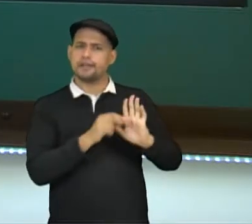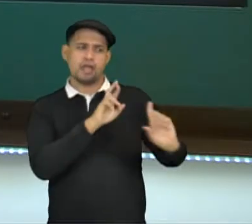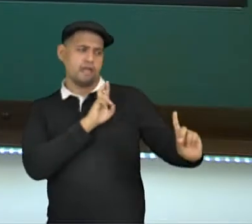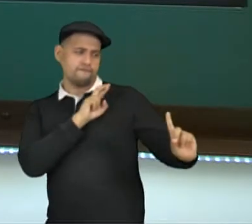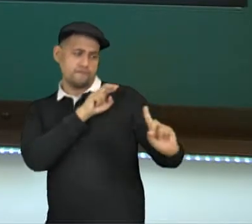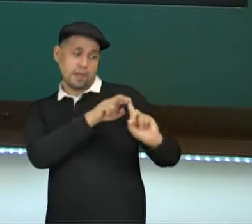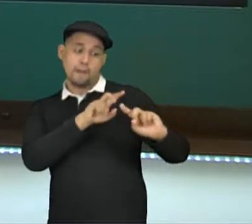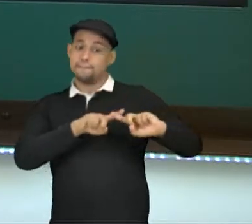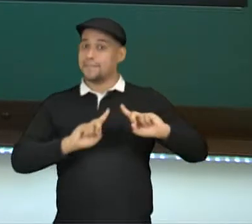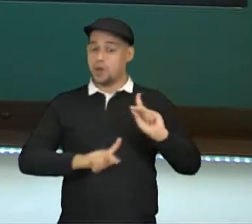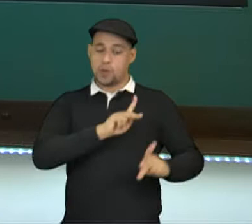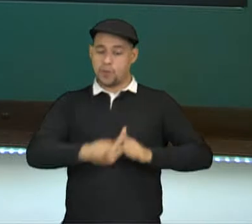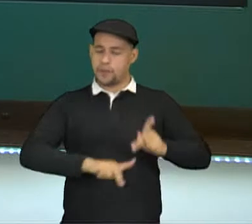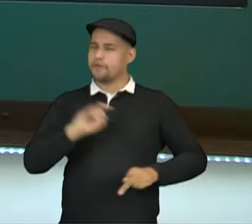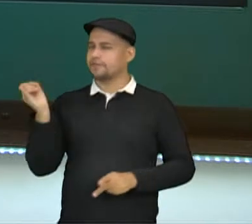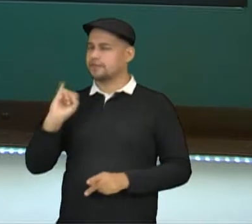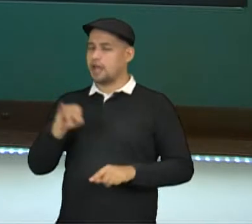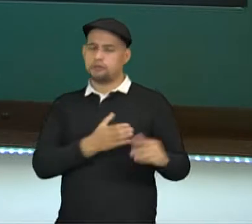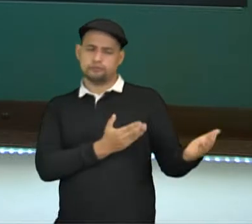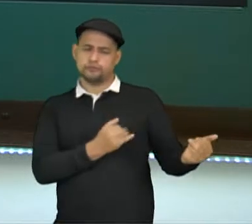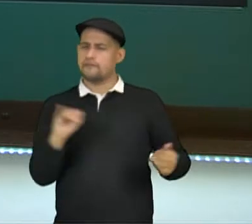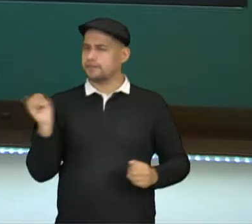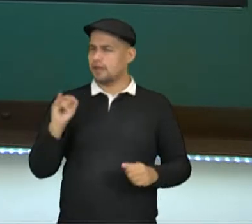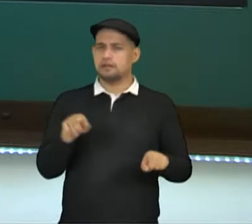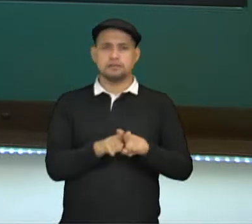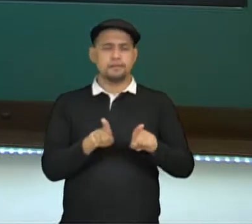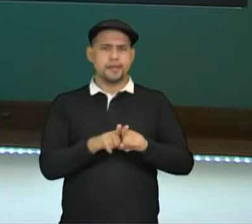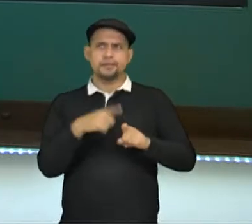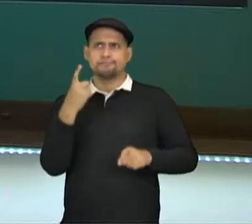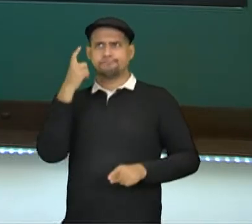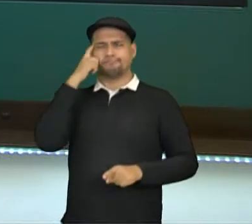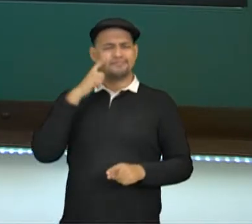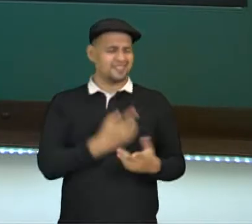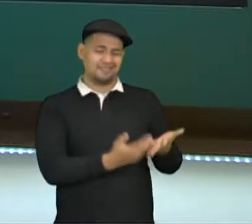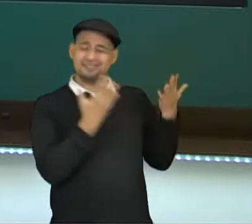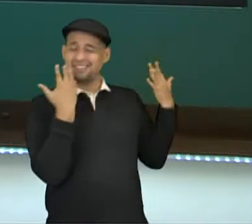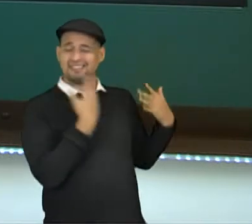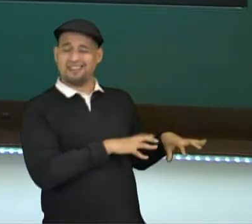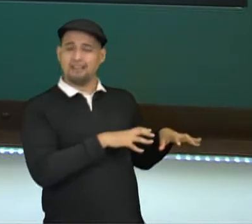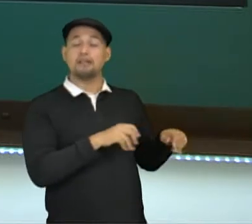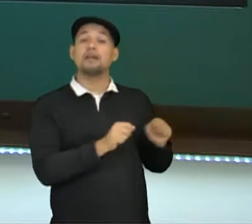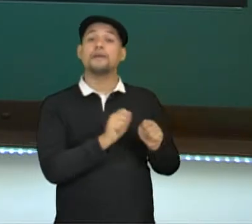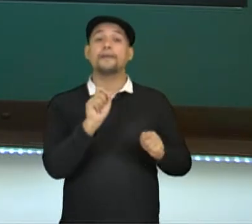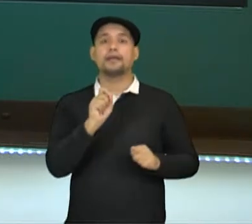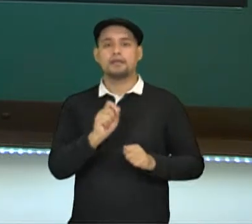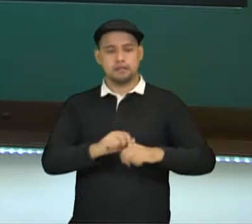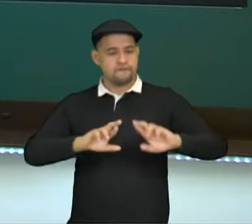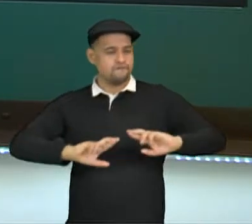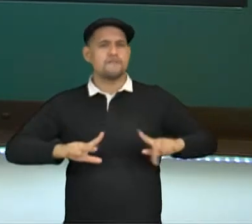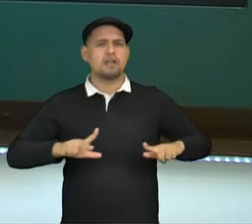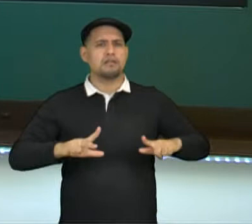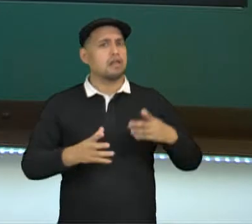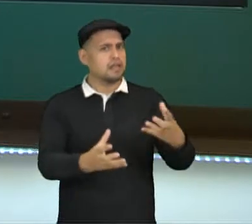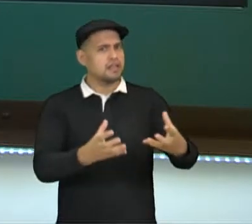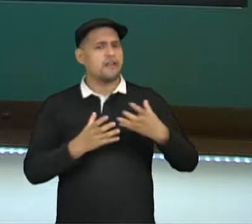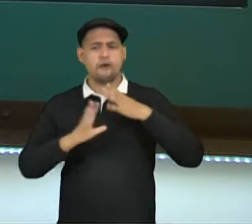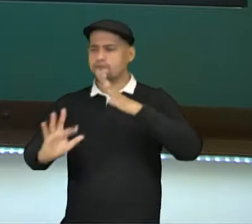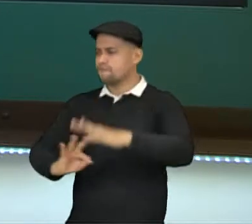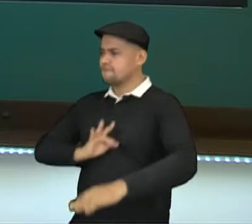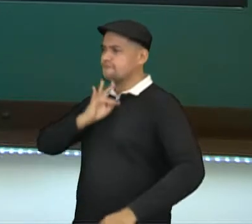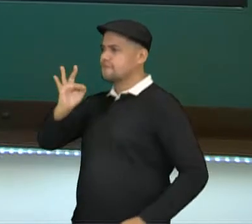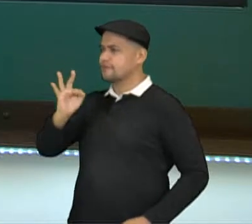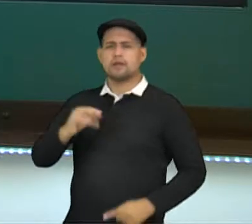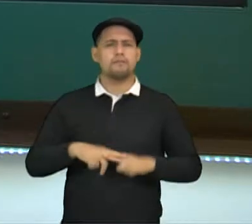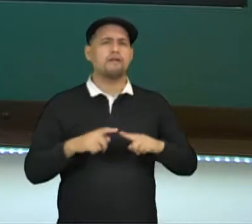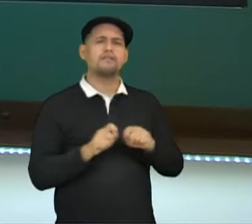referência. Só que o povo italiano, os jovens italianos, aqueles jovens idealistas, eles não queriam isso, eles queriam fazer uma coisa diferente, eles queriam ir para o futuro. E o que